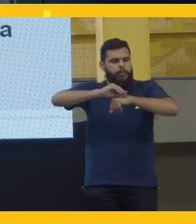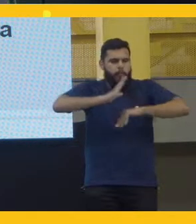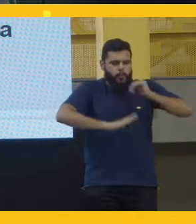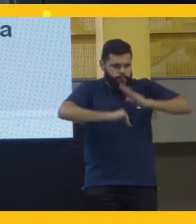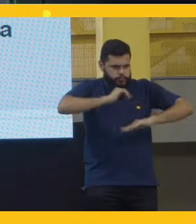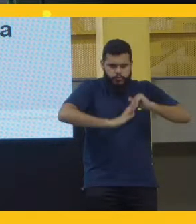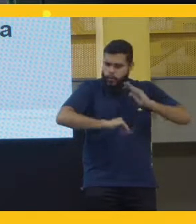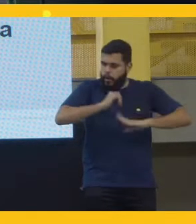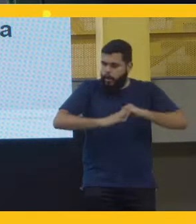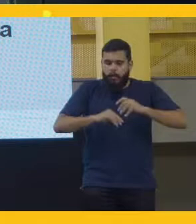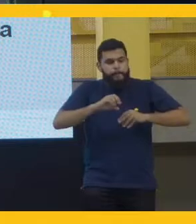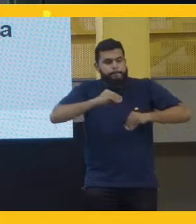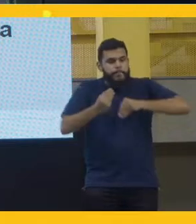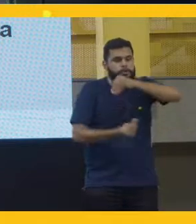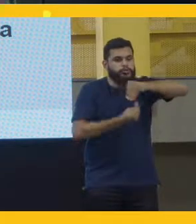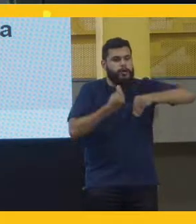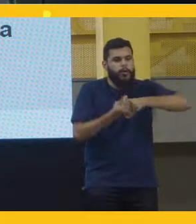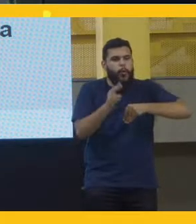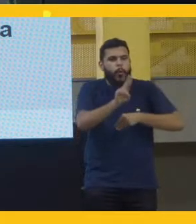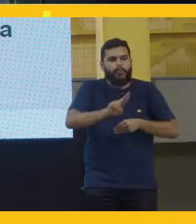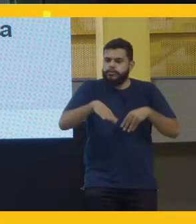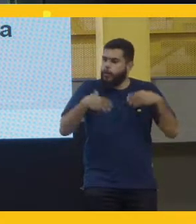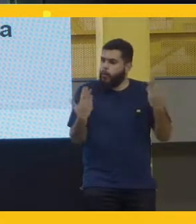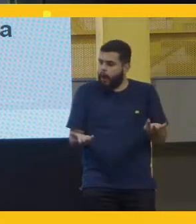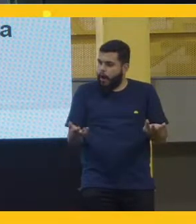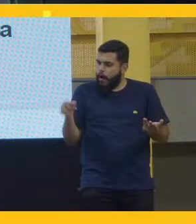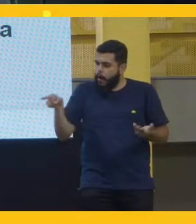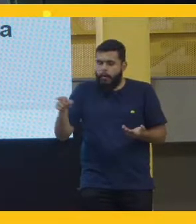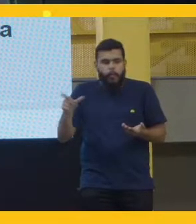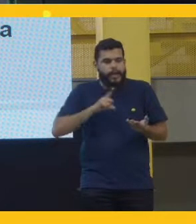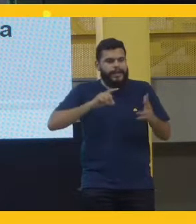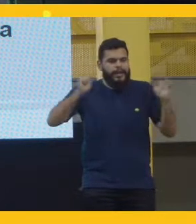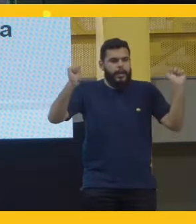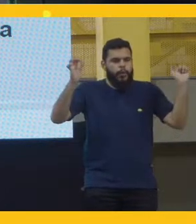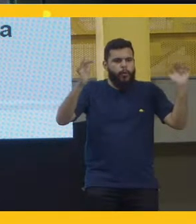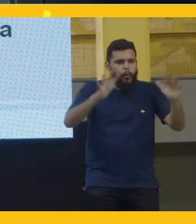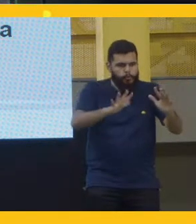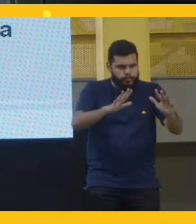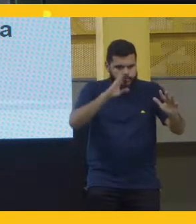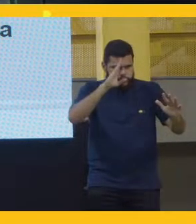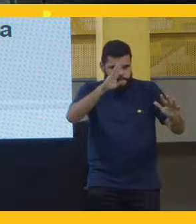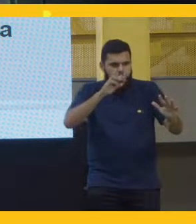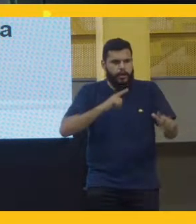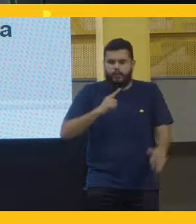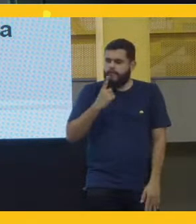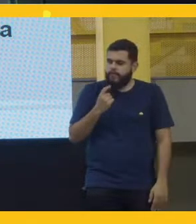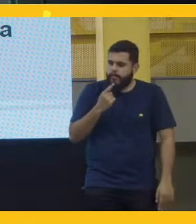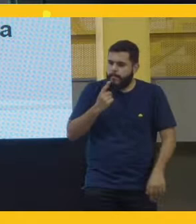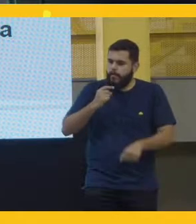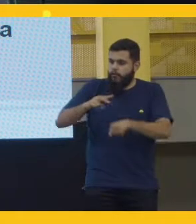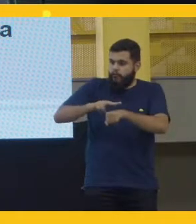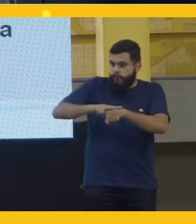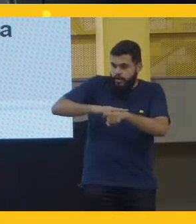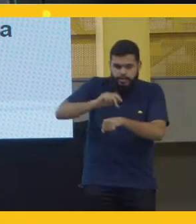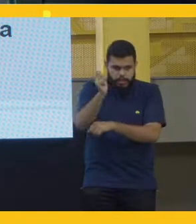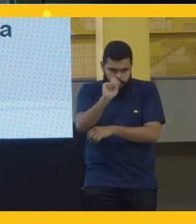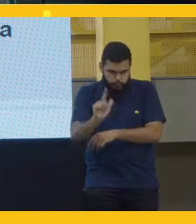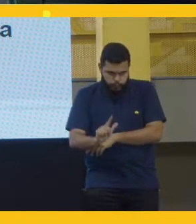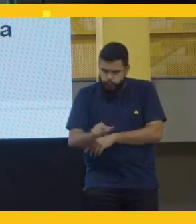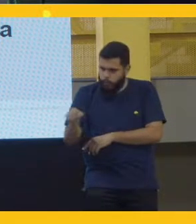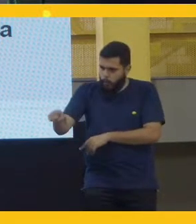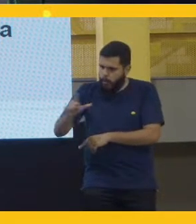desse filtro, utiliza-se o conhecimento das luzes primárias, vermelho, verde, azul,